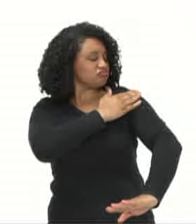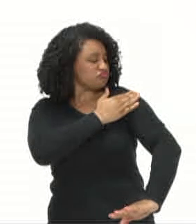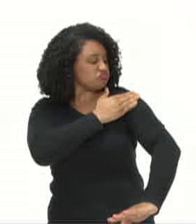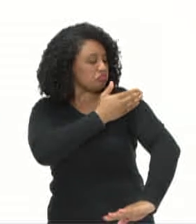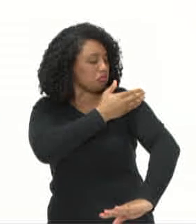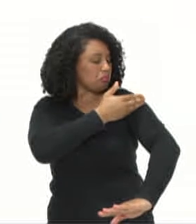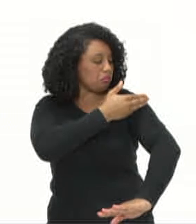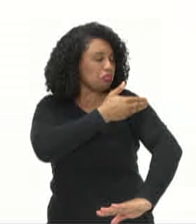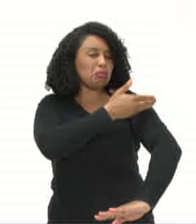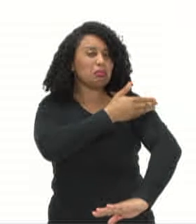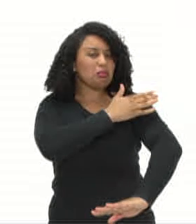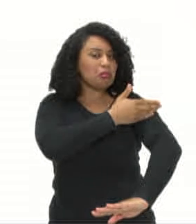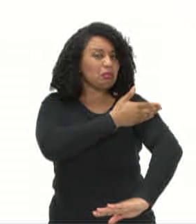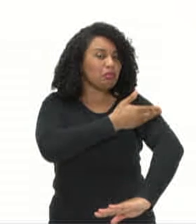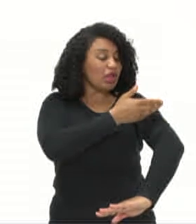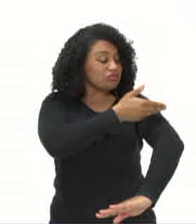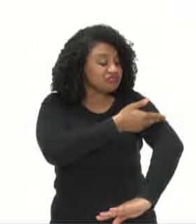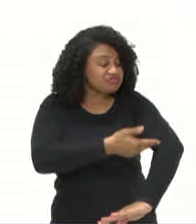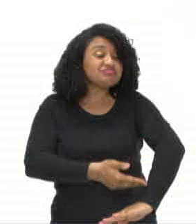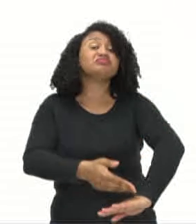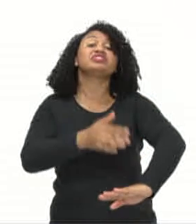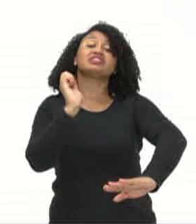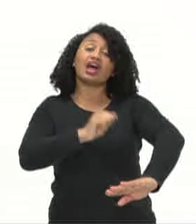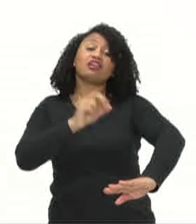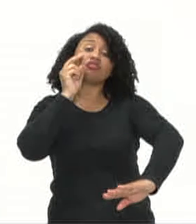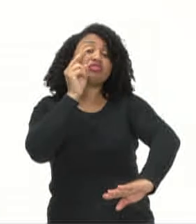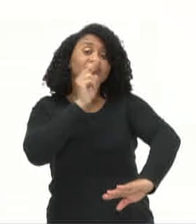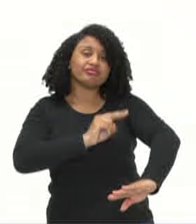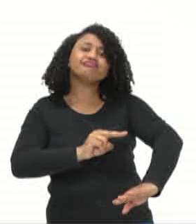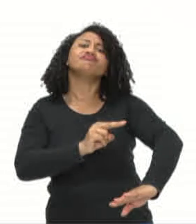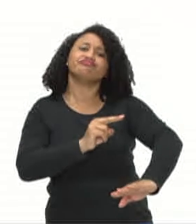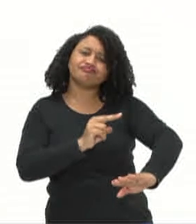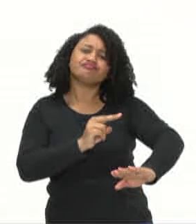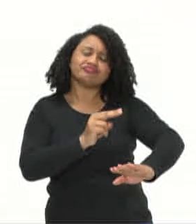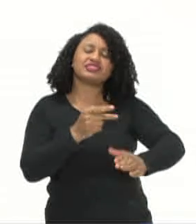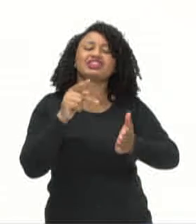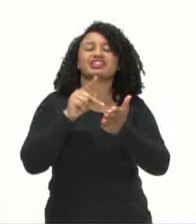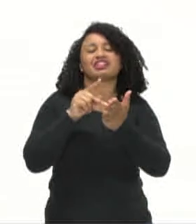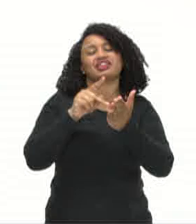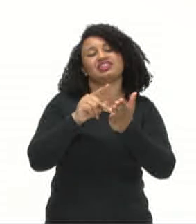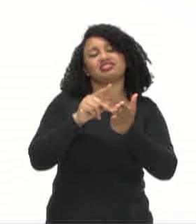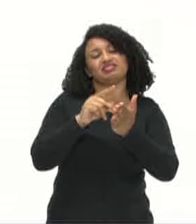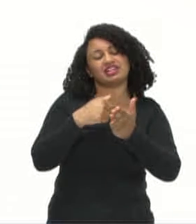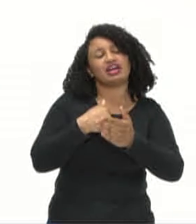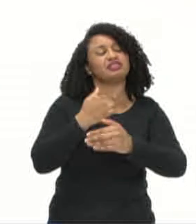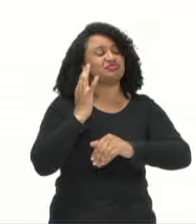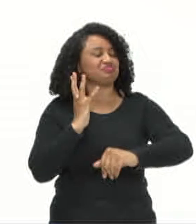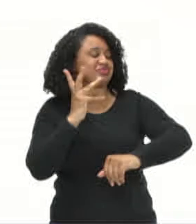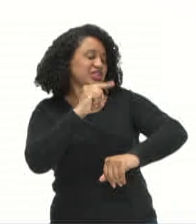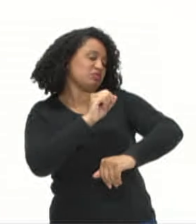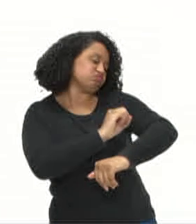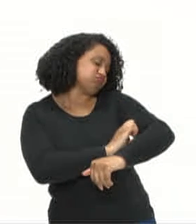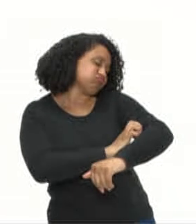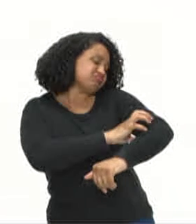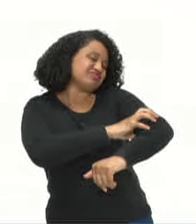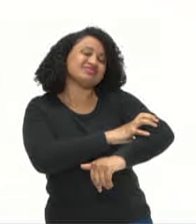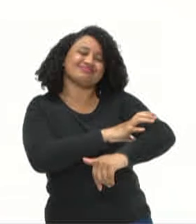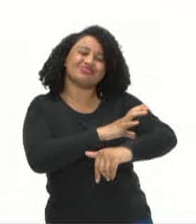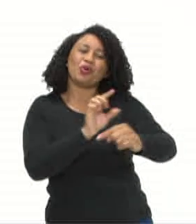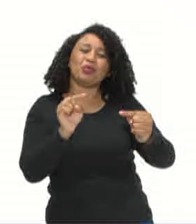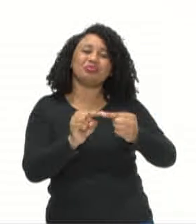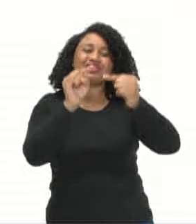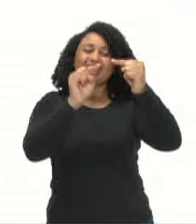diante, ficavam-lhe os braços à mostra. Na verdade, eram belos e cheios, em harmonia com a